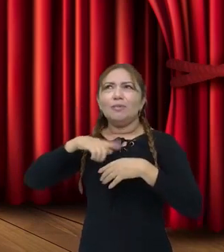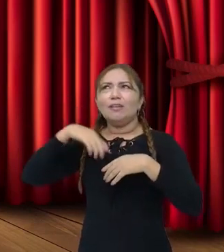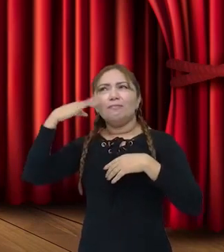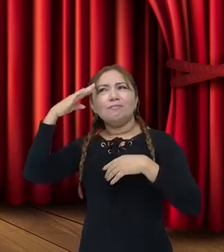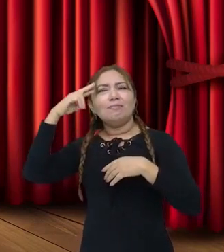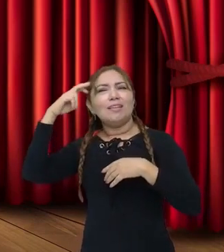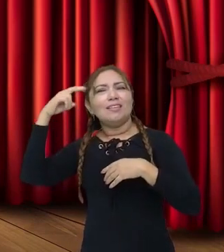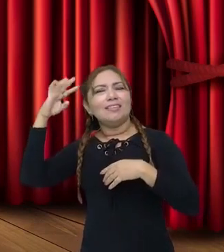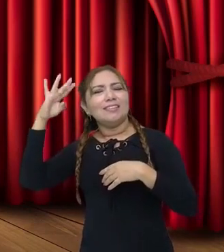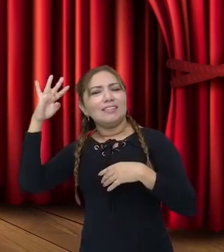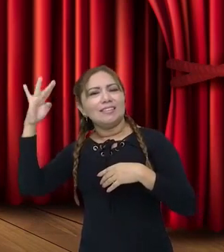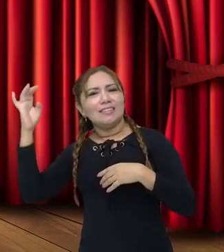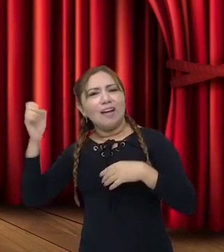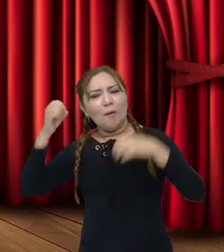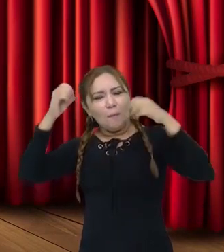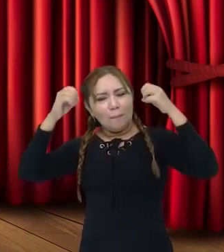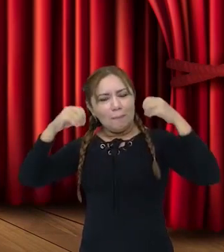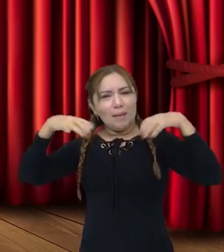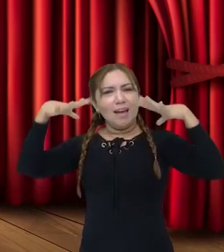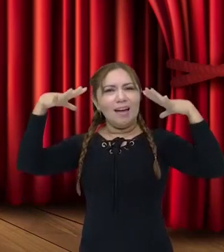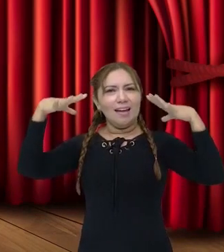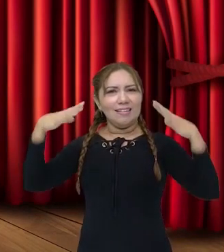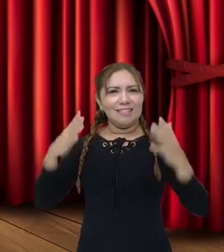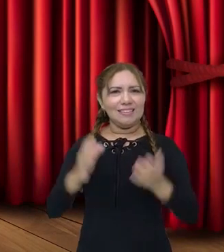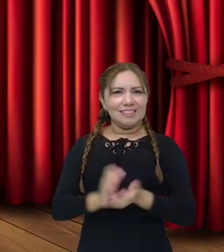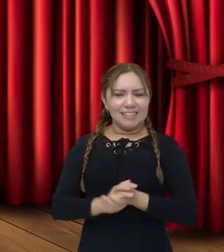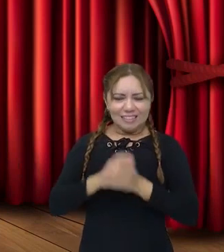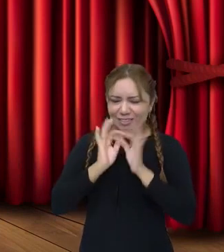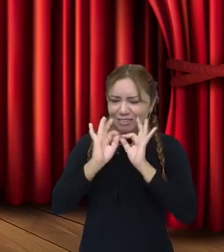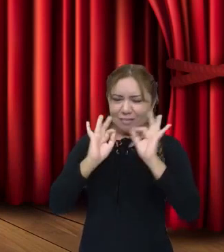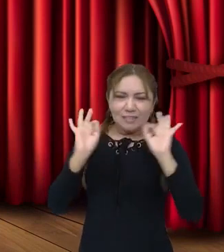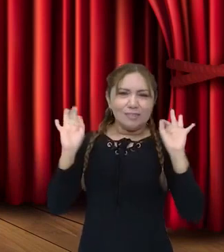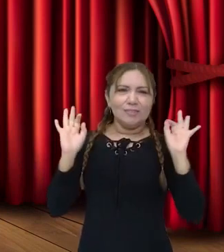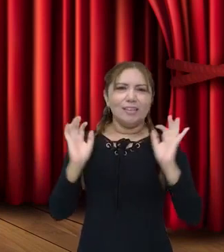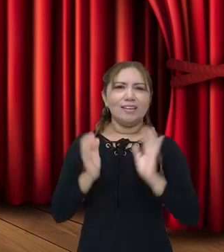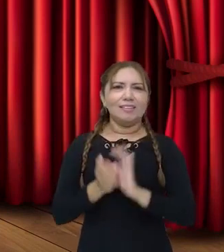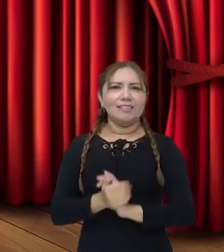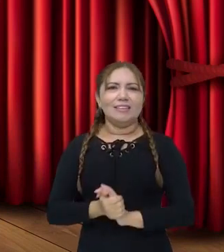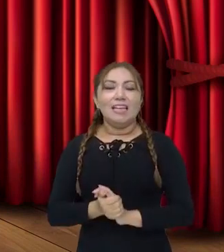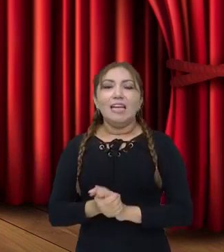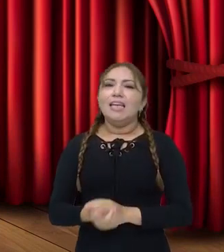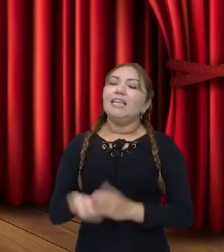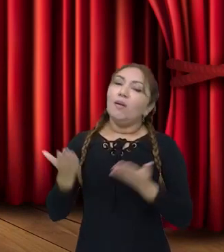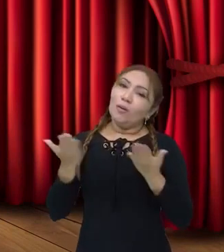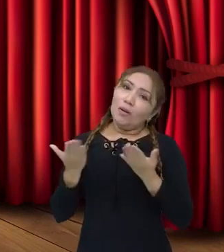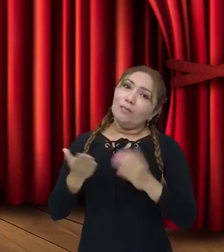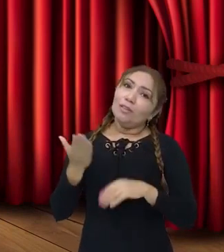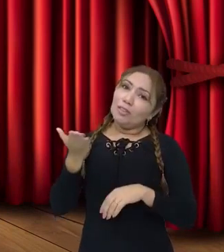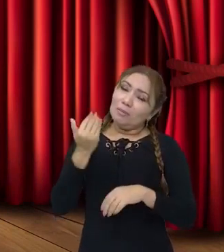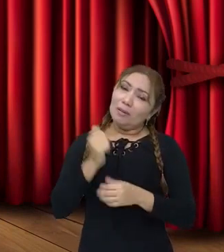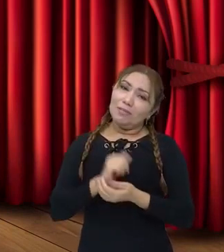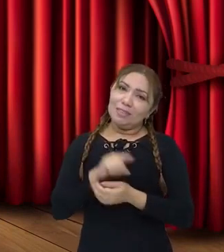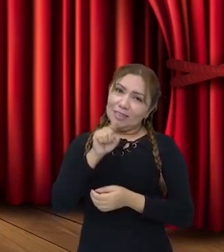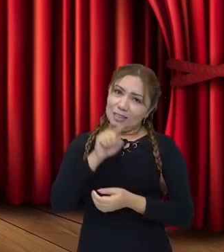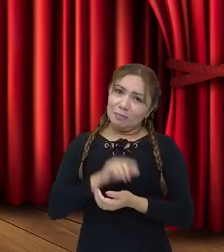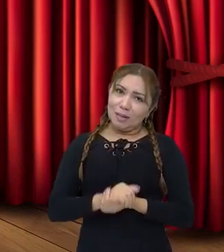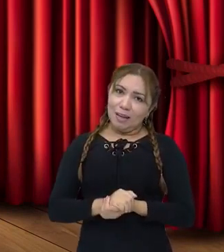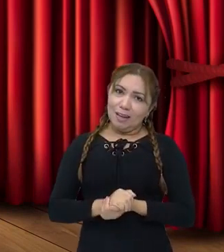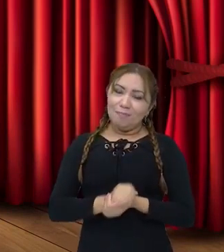fantasia, muita mágica e coisas muito fantásticas. Eu vou convidar vocês agora para o